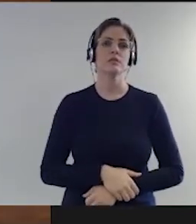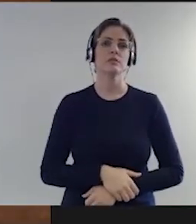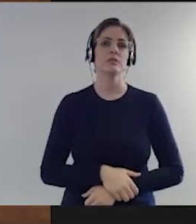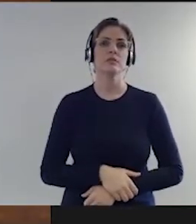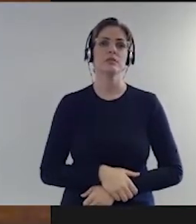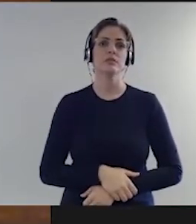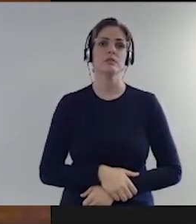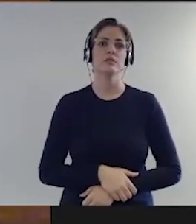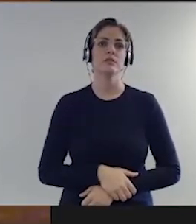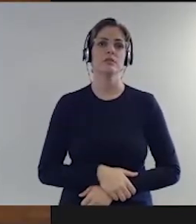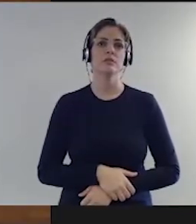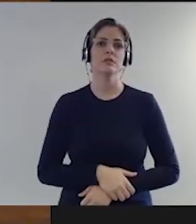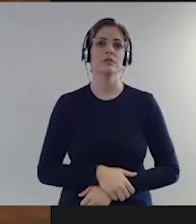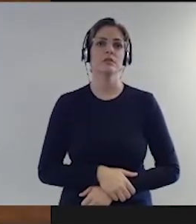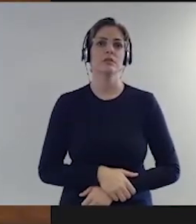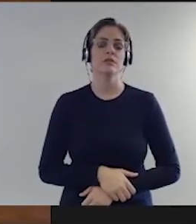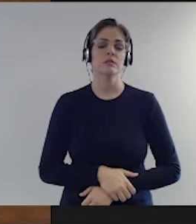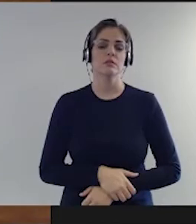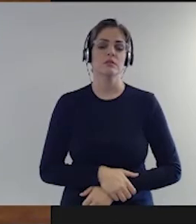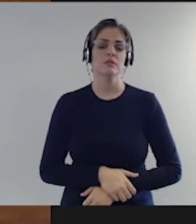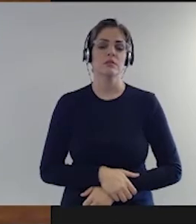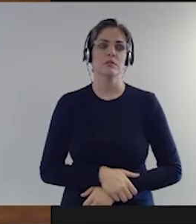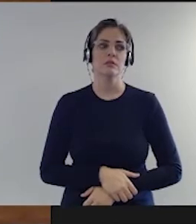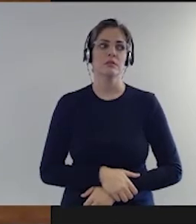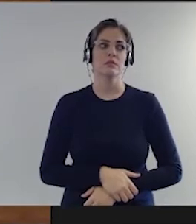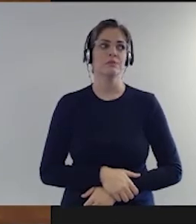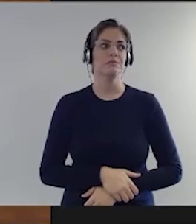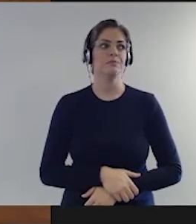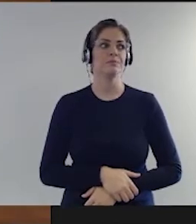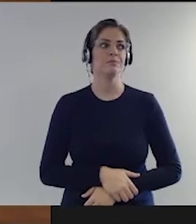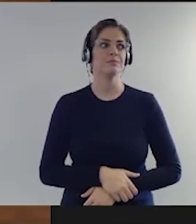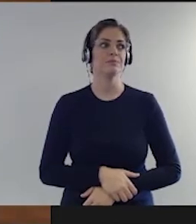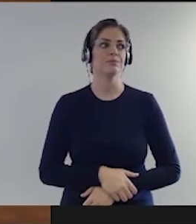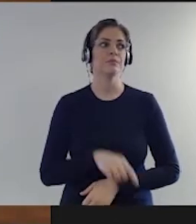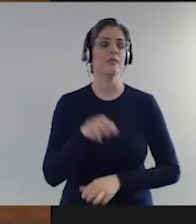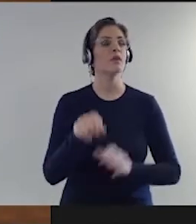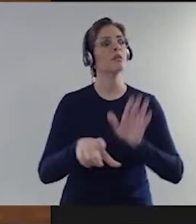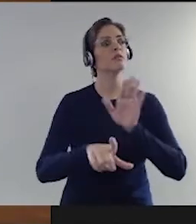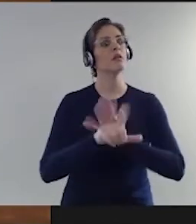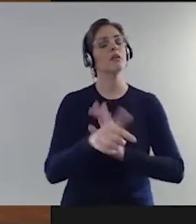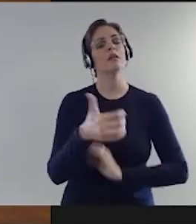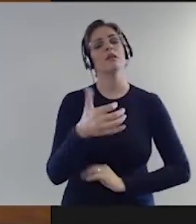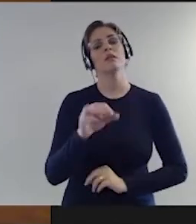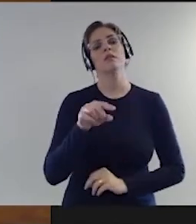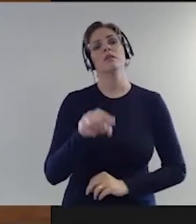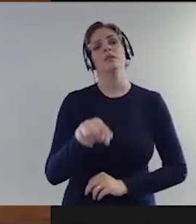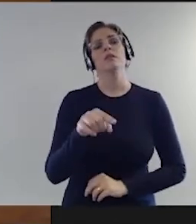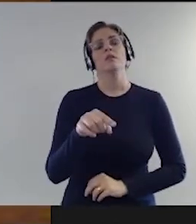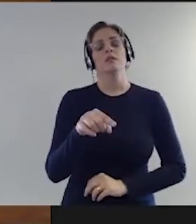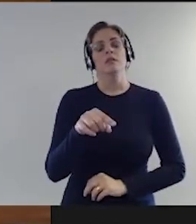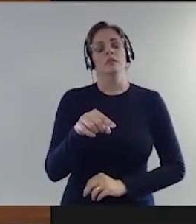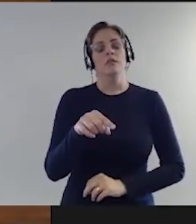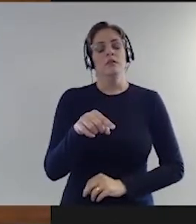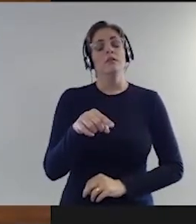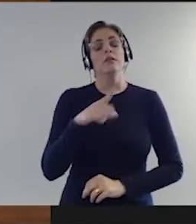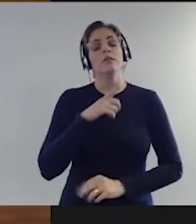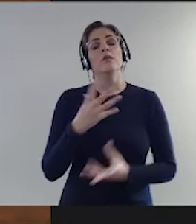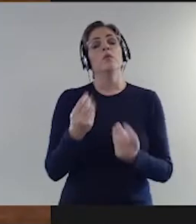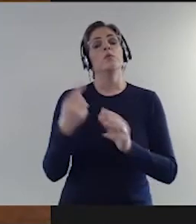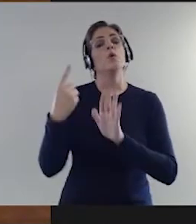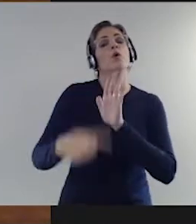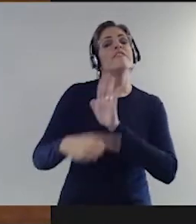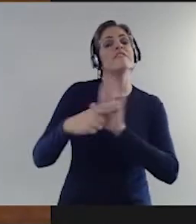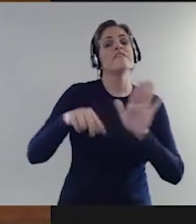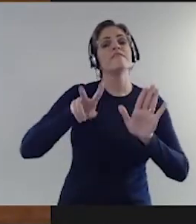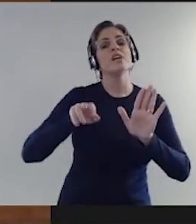Dessa Lei 14.010 de 2020, lamentavelmente, sobrevieram vários vetos provenientes